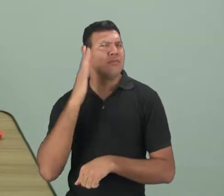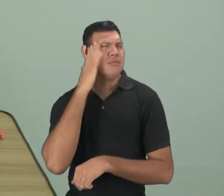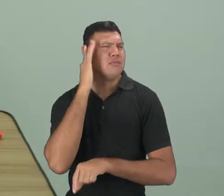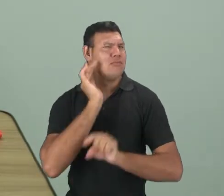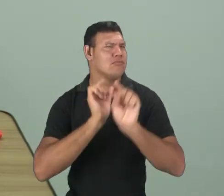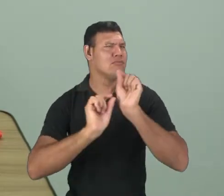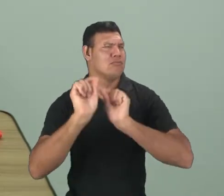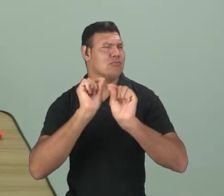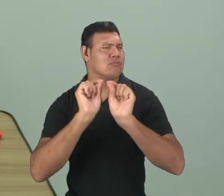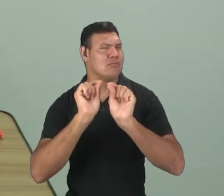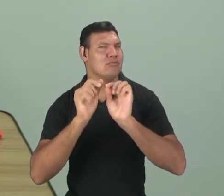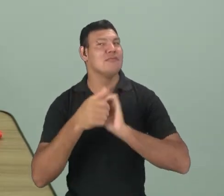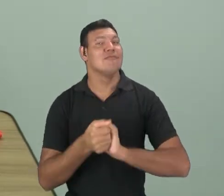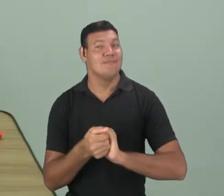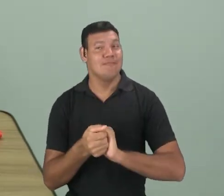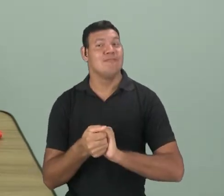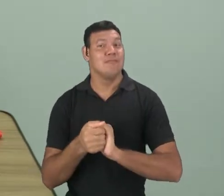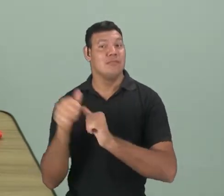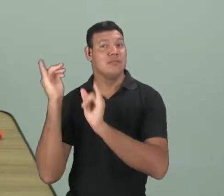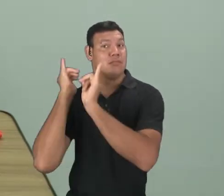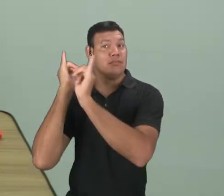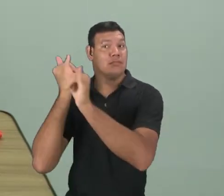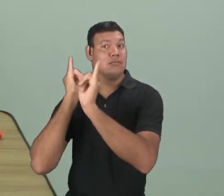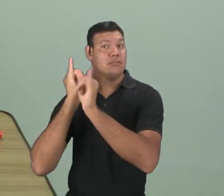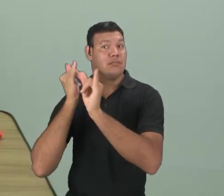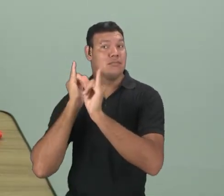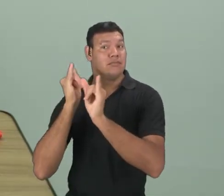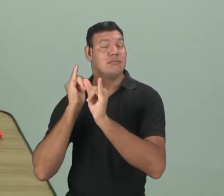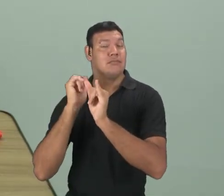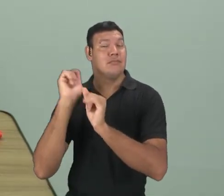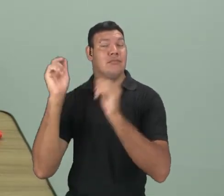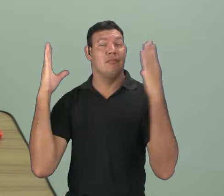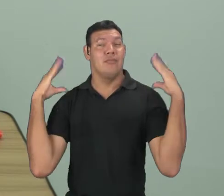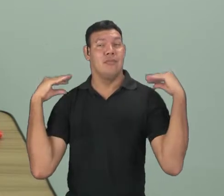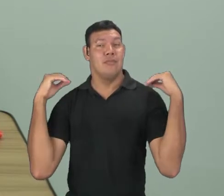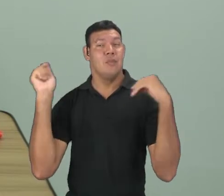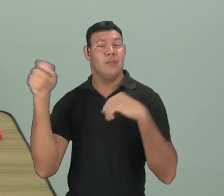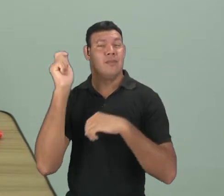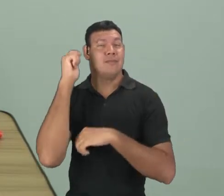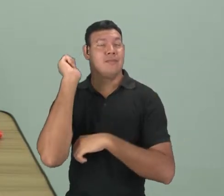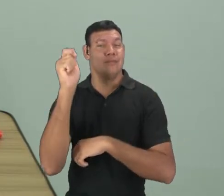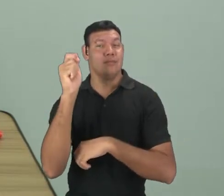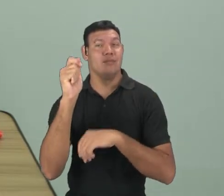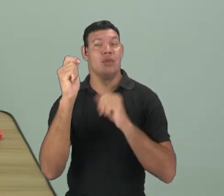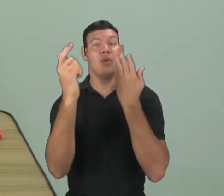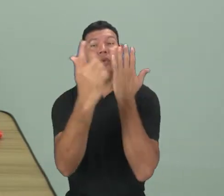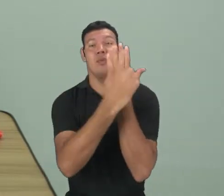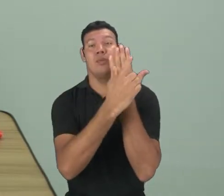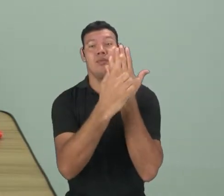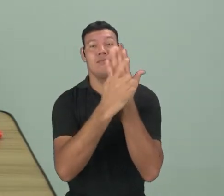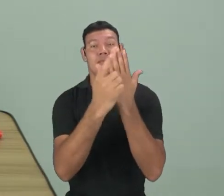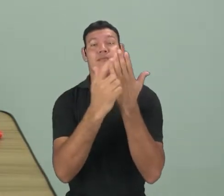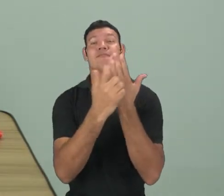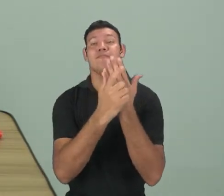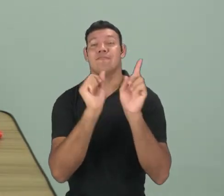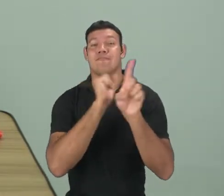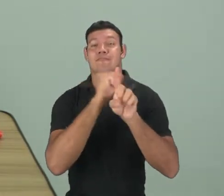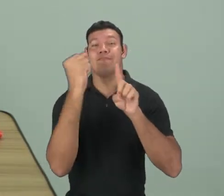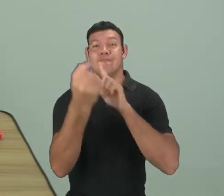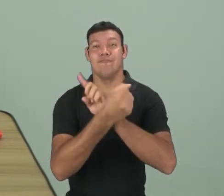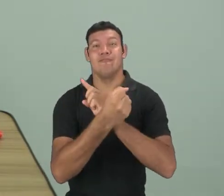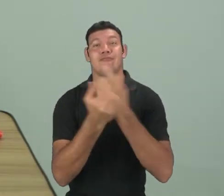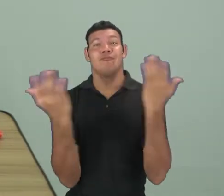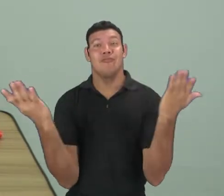hoje? Função social do texto Contos de Fada. Que legal! Hoje nós vamos viajar numa magia,